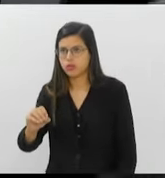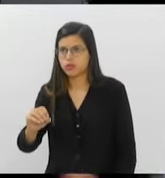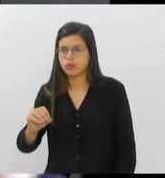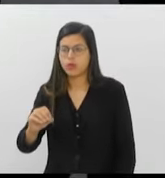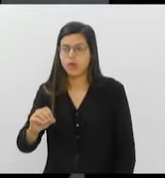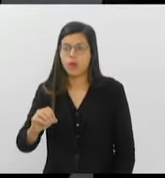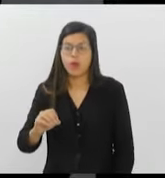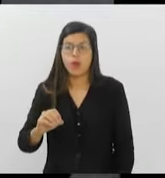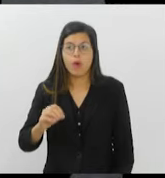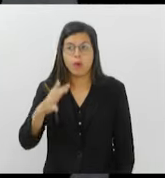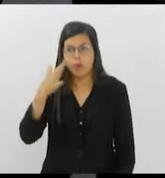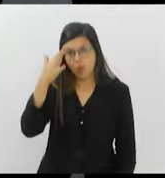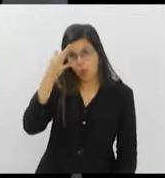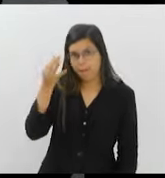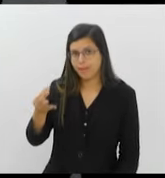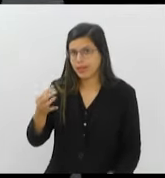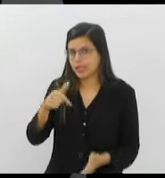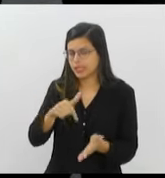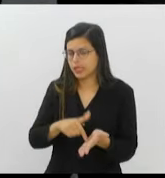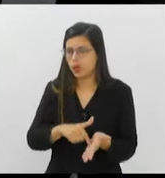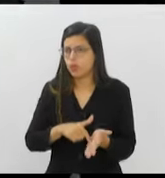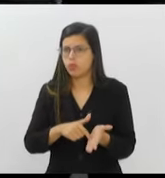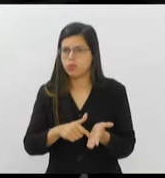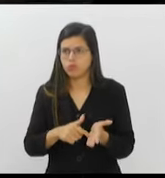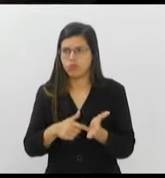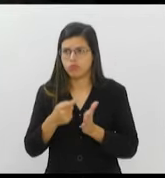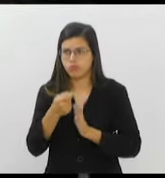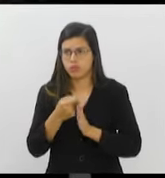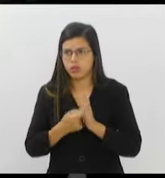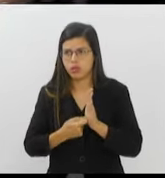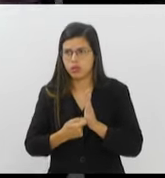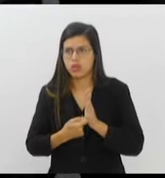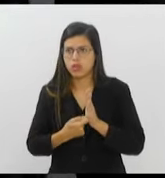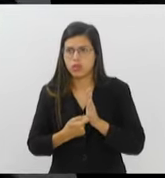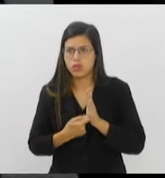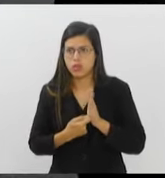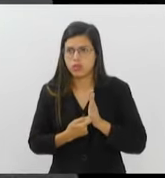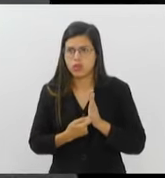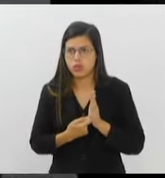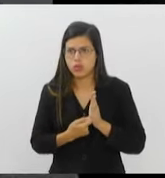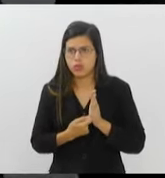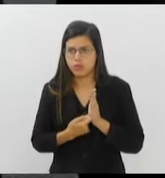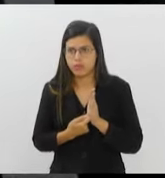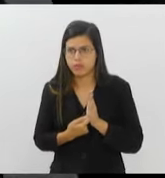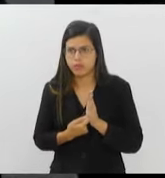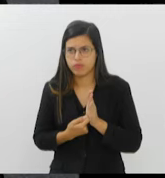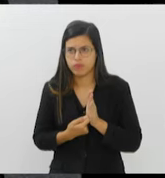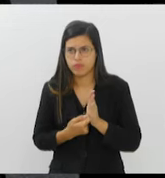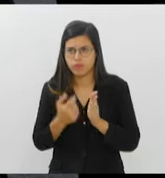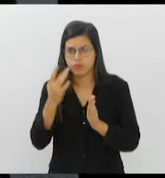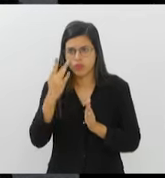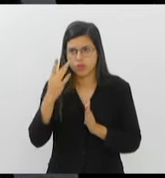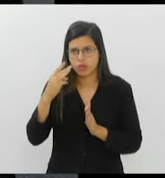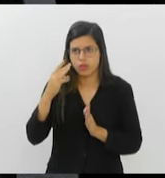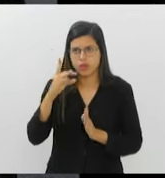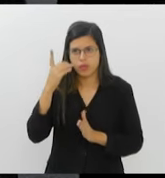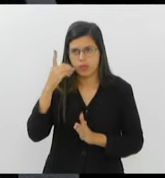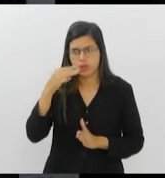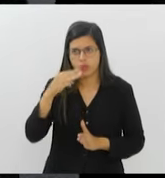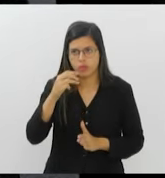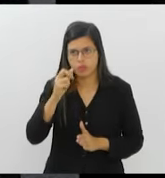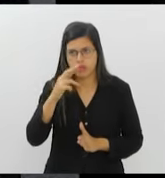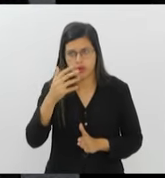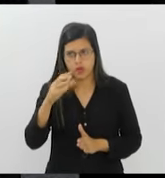interpretação, é importante dizer, a interpretação, e aí eu acho que o deputado Márcio está nos escutando,